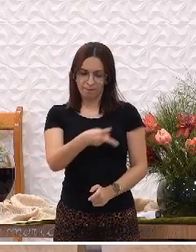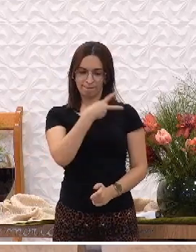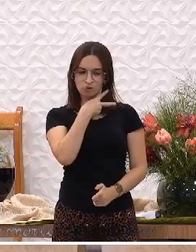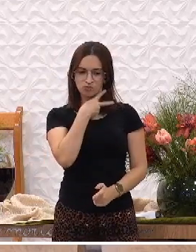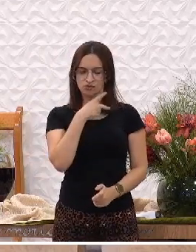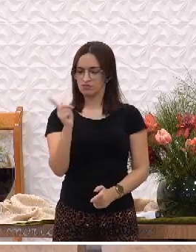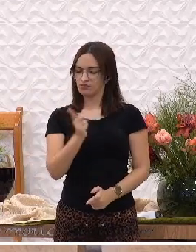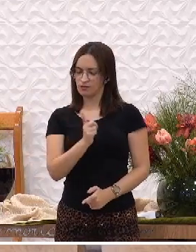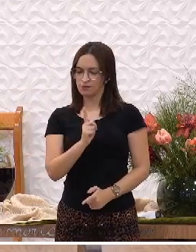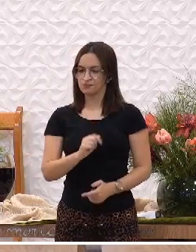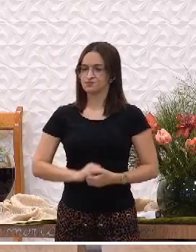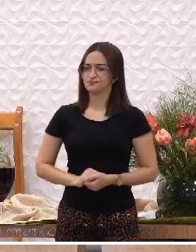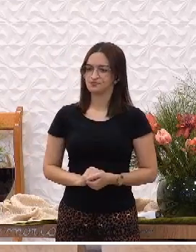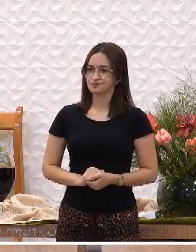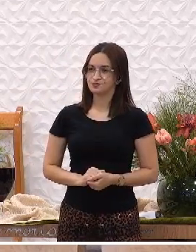respeito à forma de governo. Pode passar.